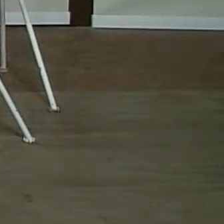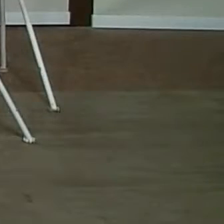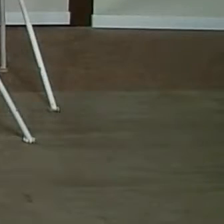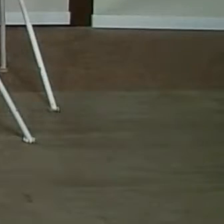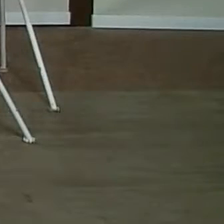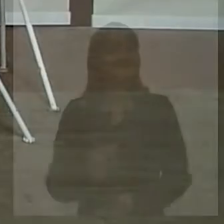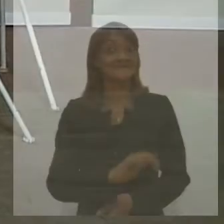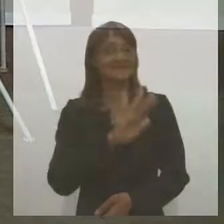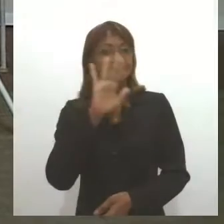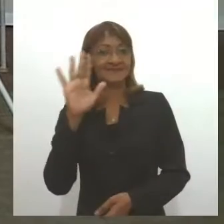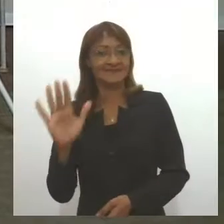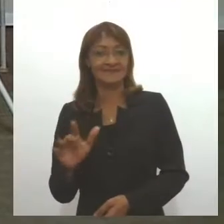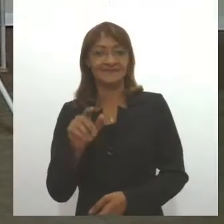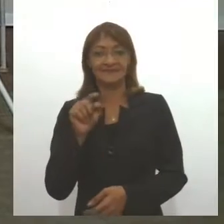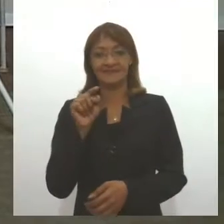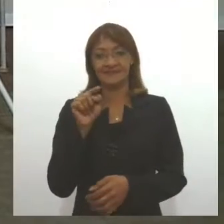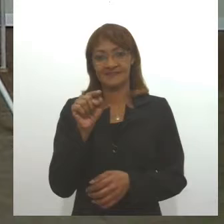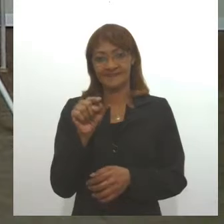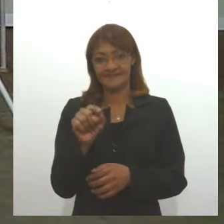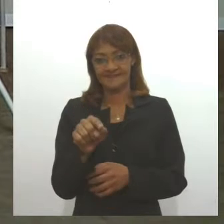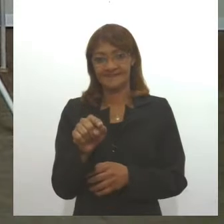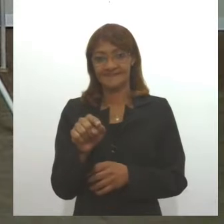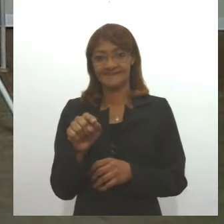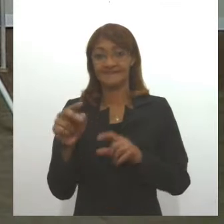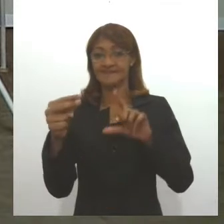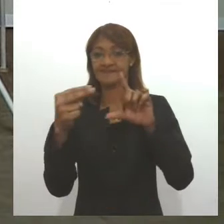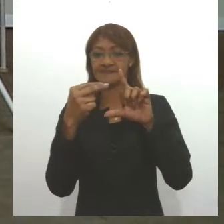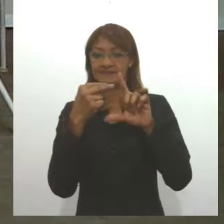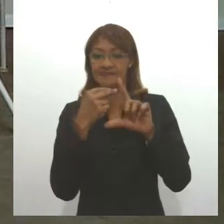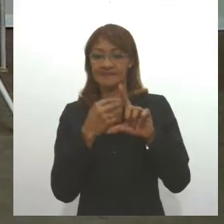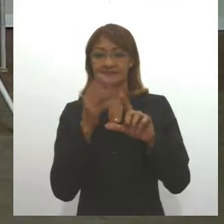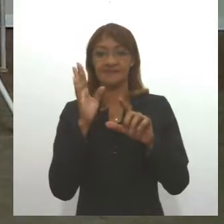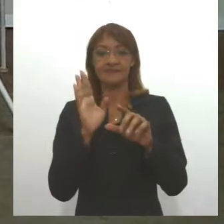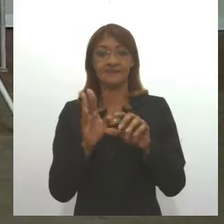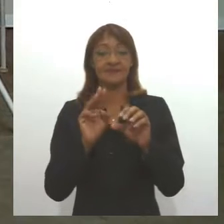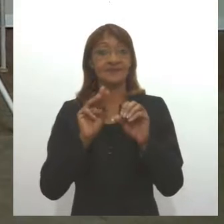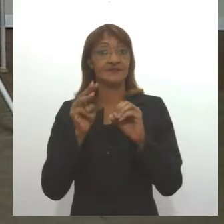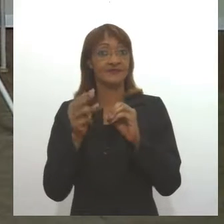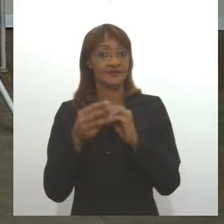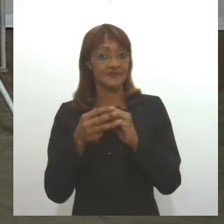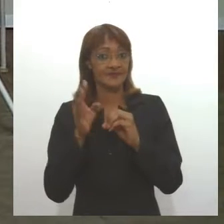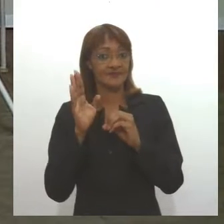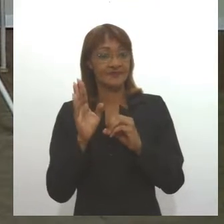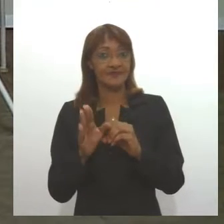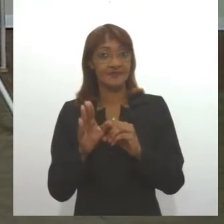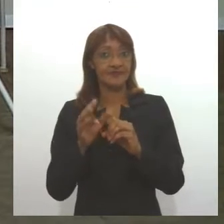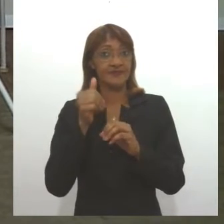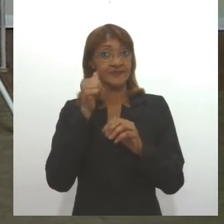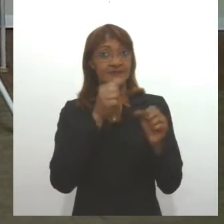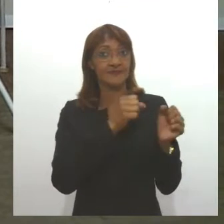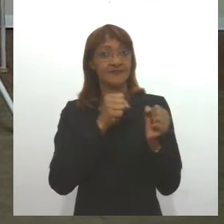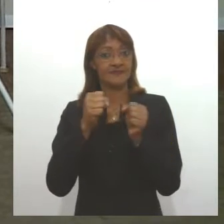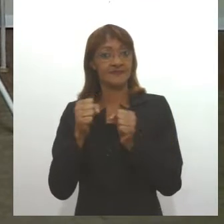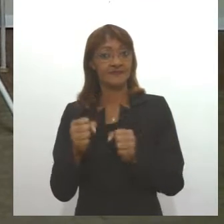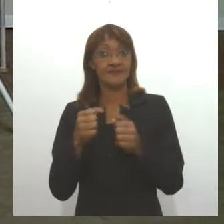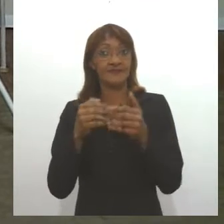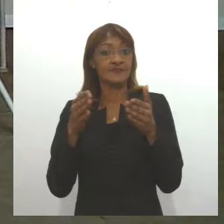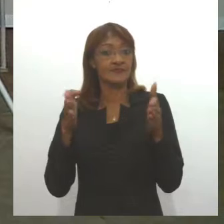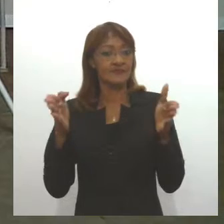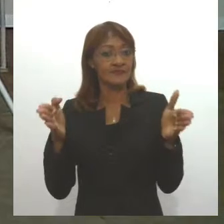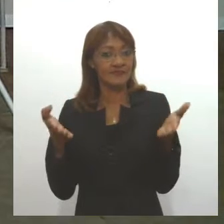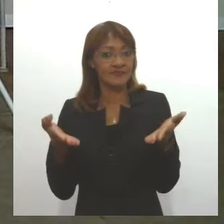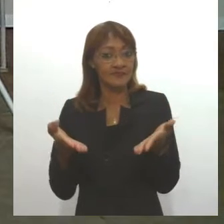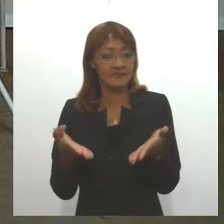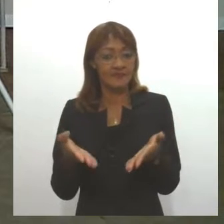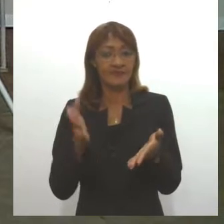Olá, olá, você que acompanha a programação da TV Alese. O programa Elas no Comando está no ar para falar da